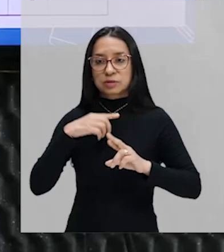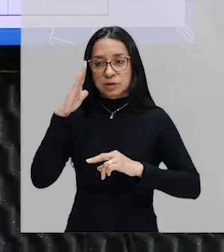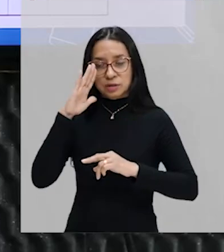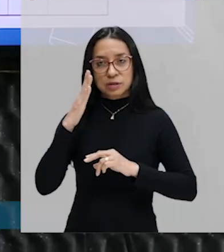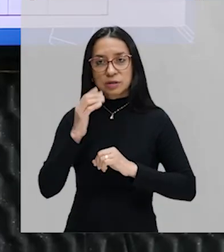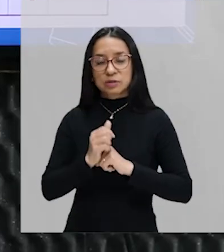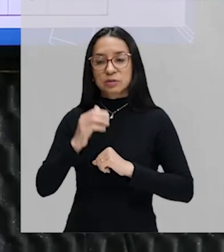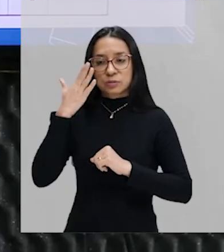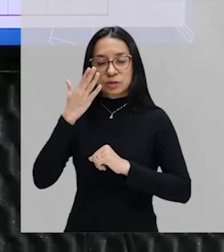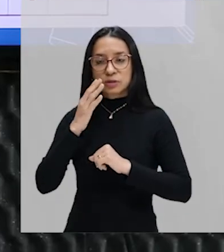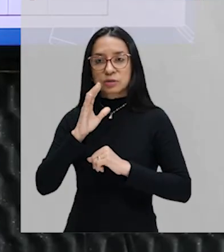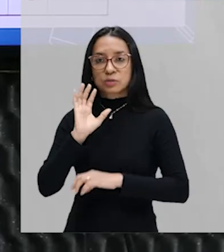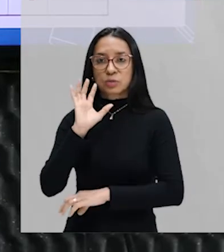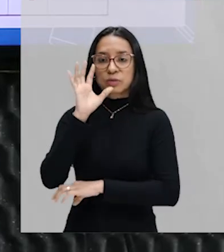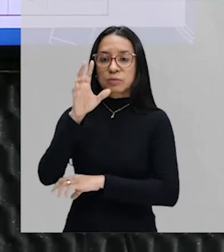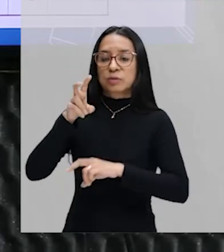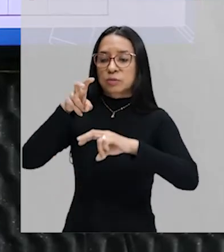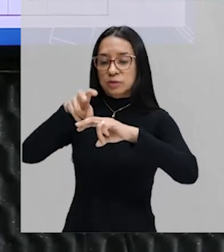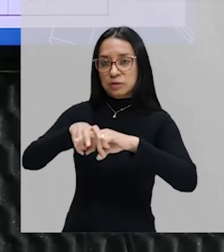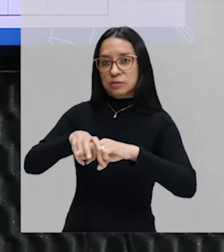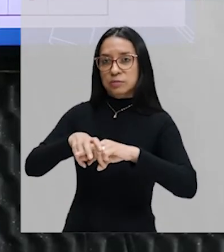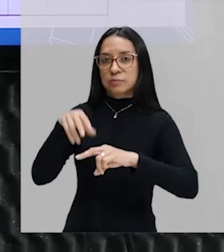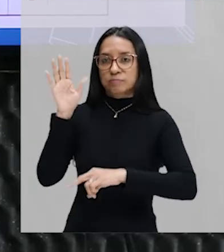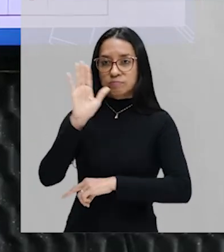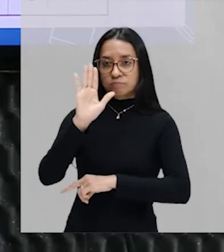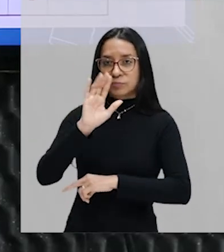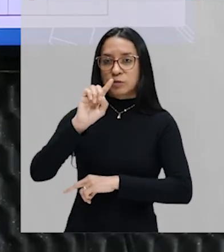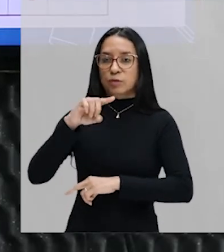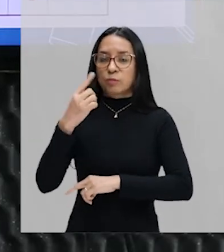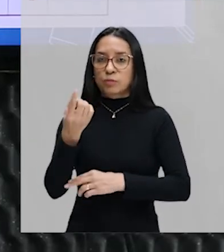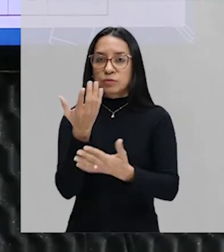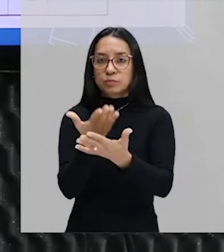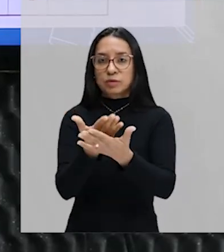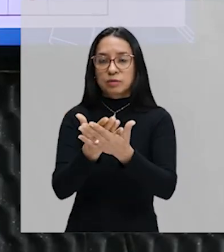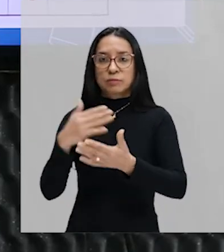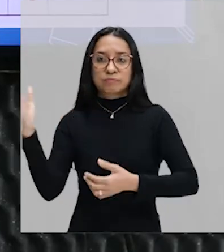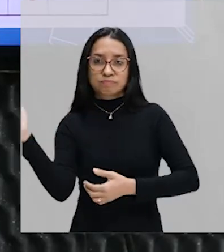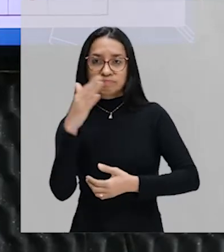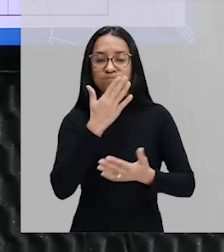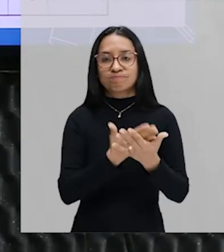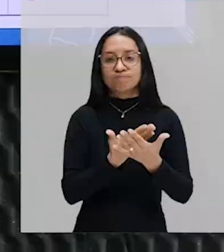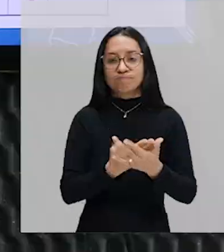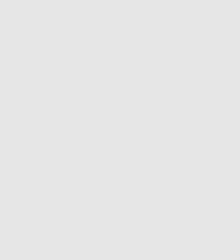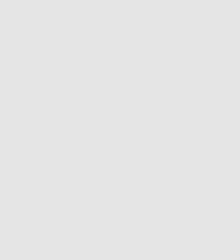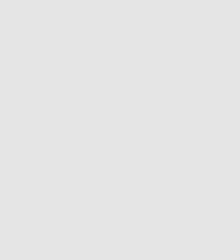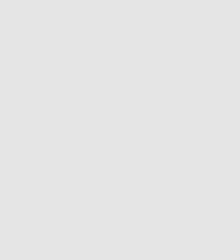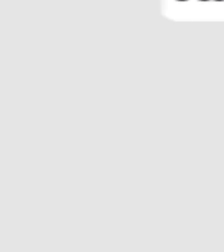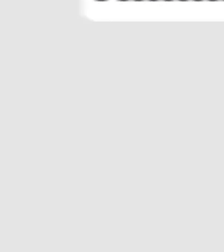pouquinho sobre o basquete em cadeira de rodas. Até a nossa próxima aula. Vamos para cima, hein?